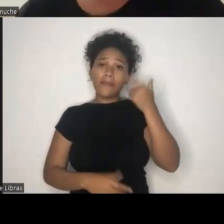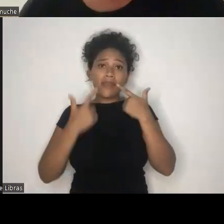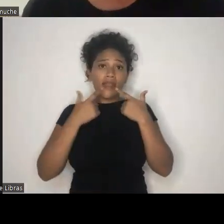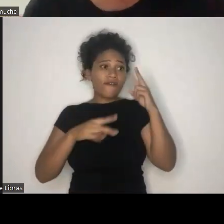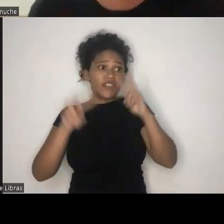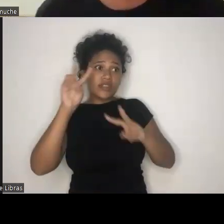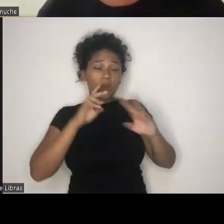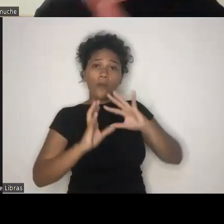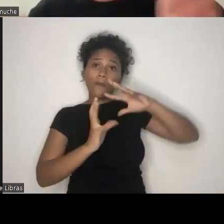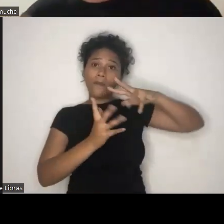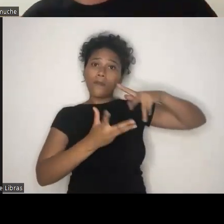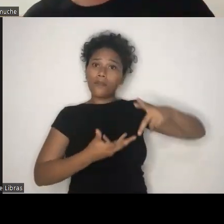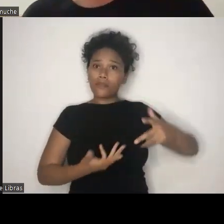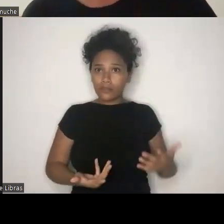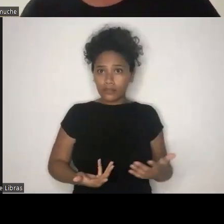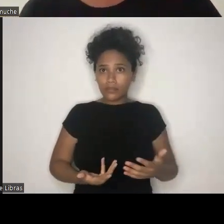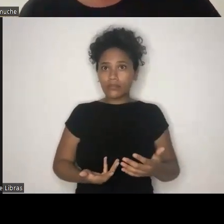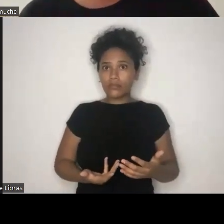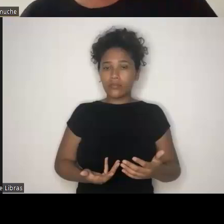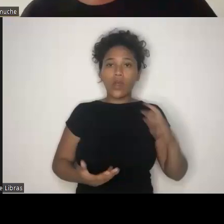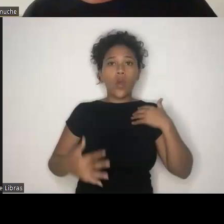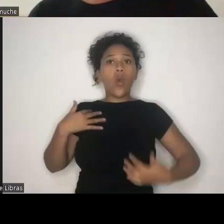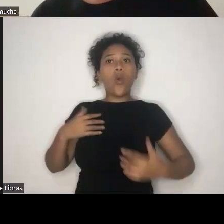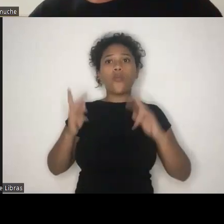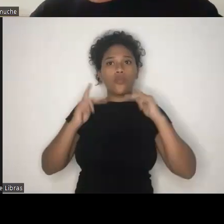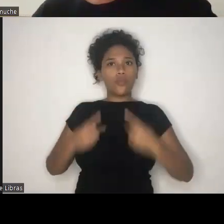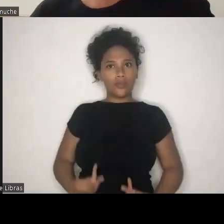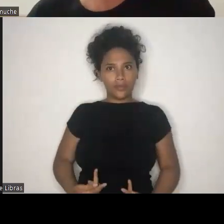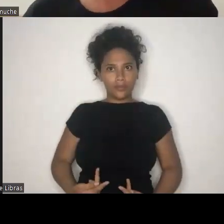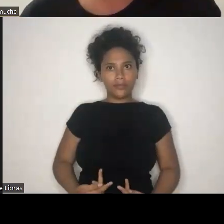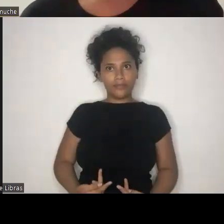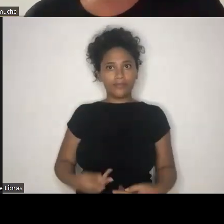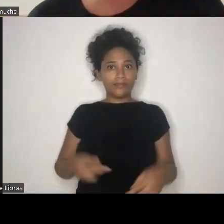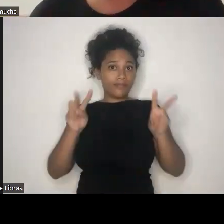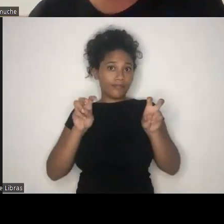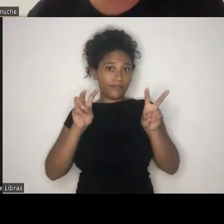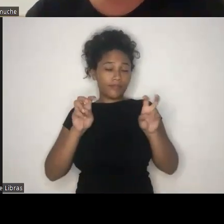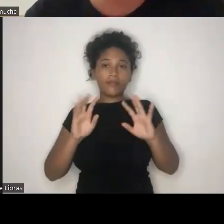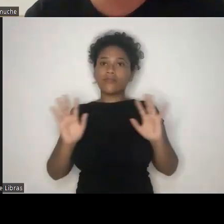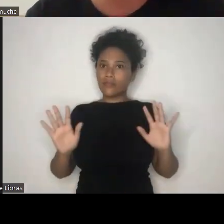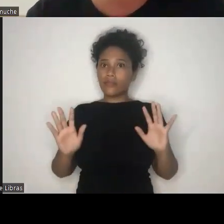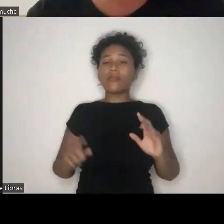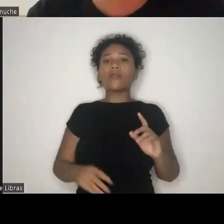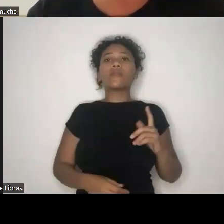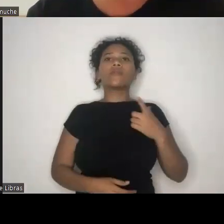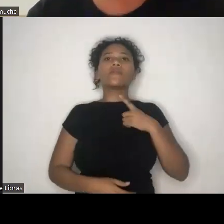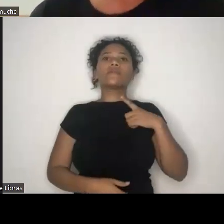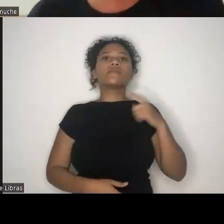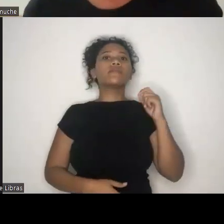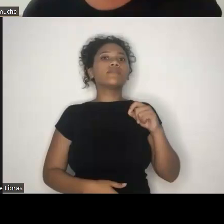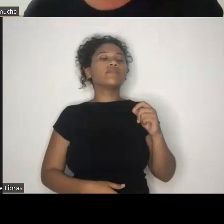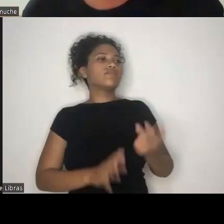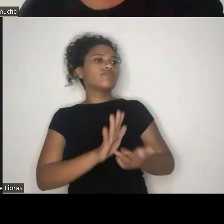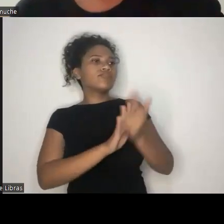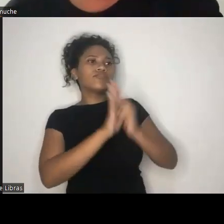dentro desse arquétipo que é o corpo humano né esse tema do ser humano e nessa série de pintura eu